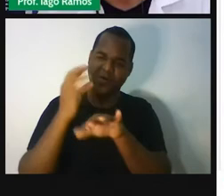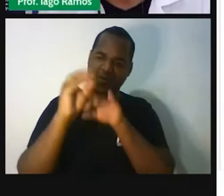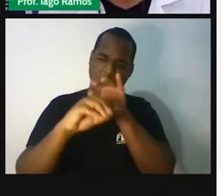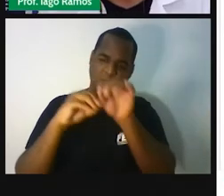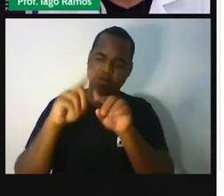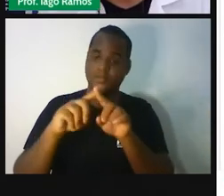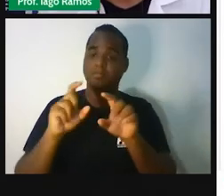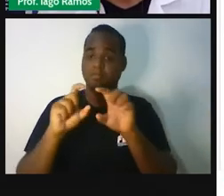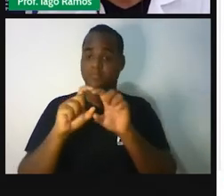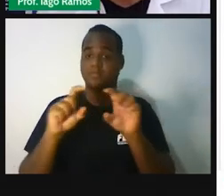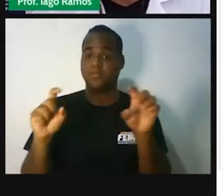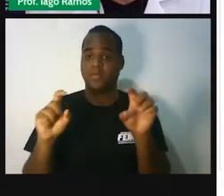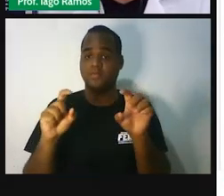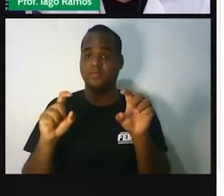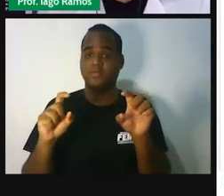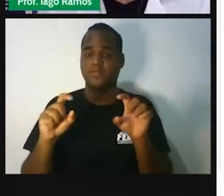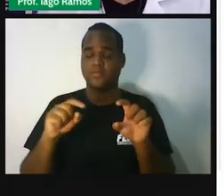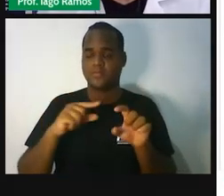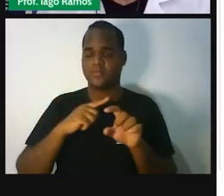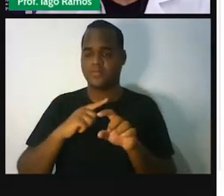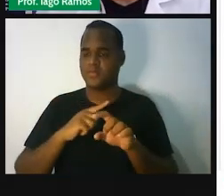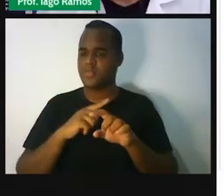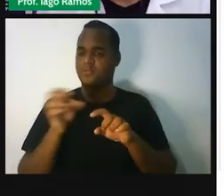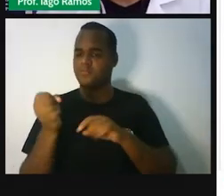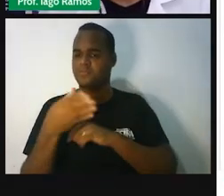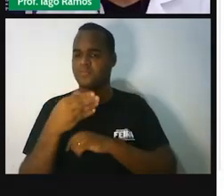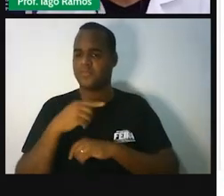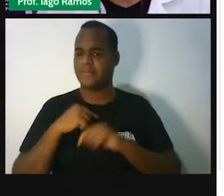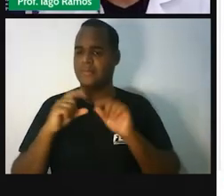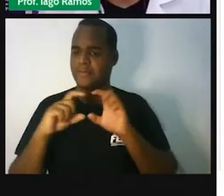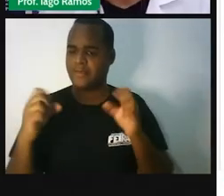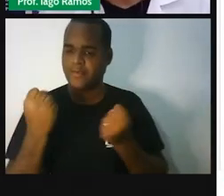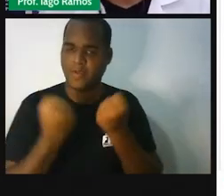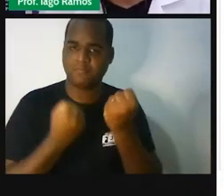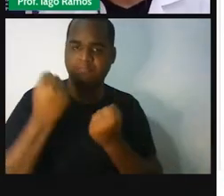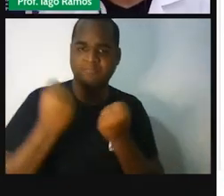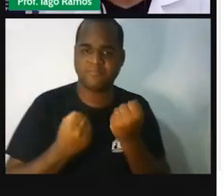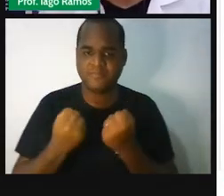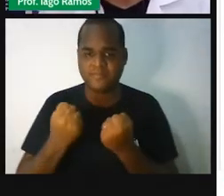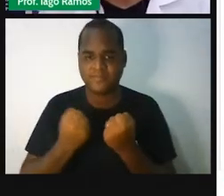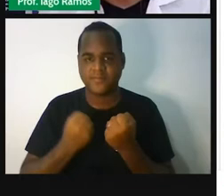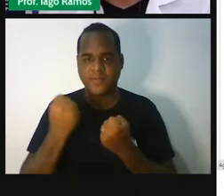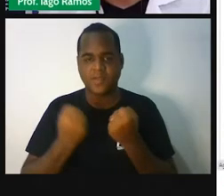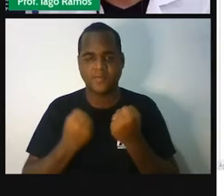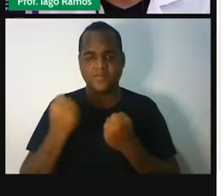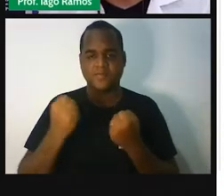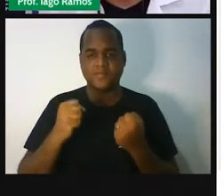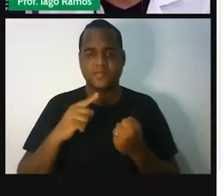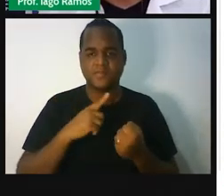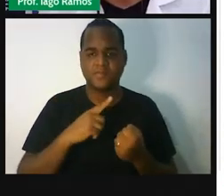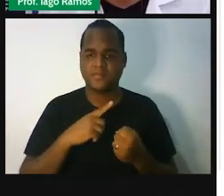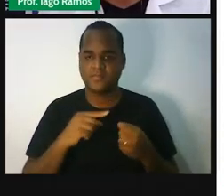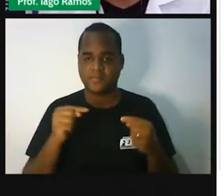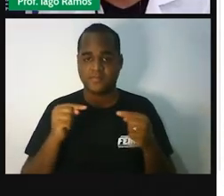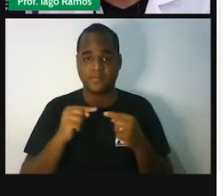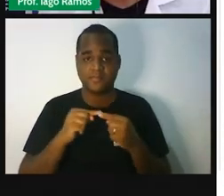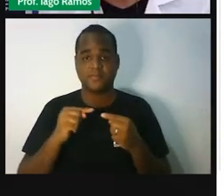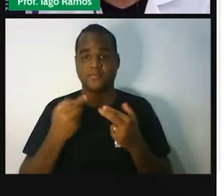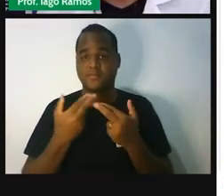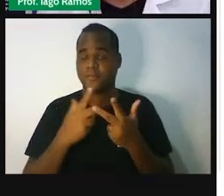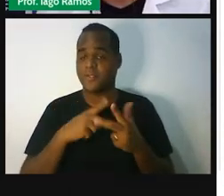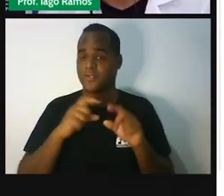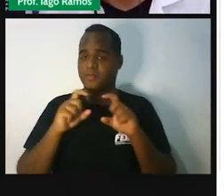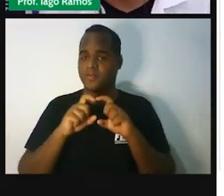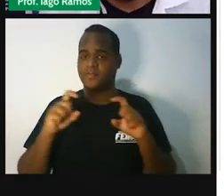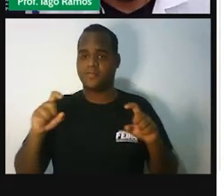mudança, né? Dos modelos de placa de carro. Esse é o modelo que agora está sendo, né? Esse é um